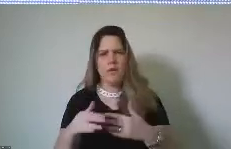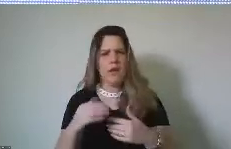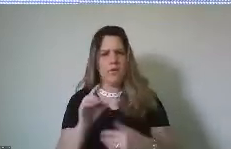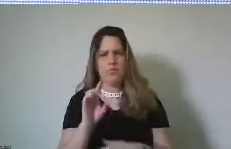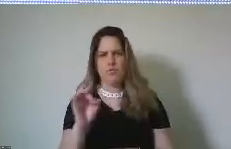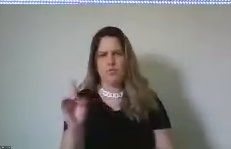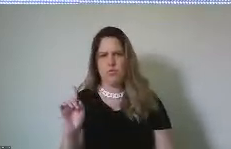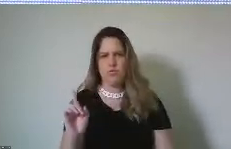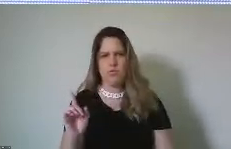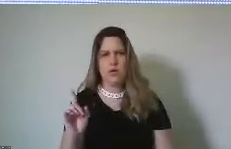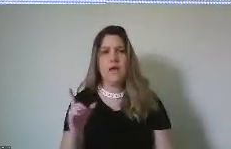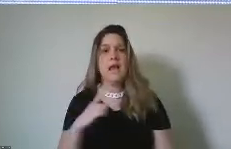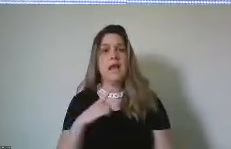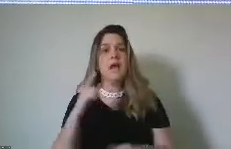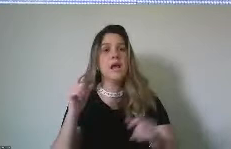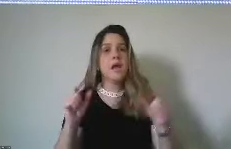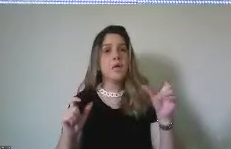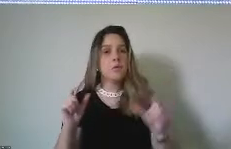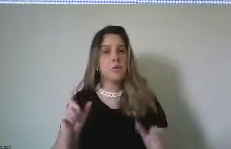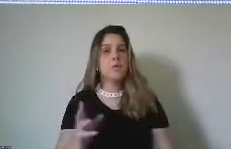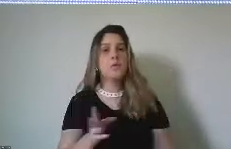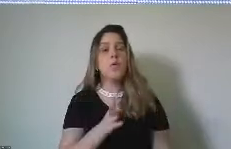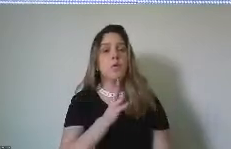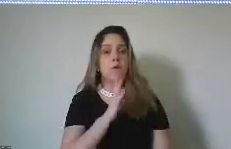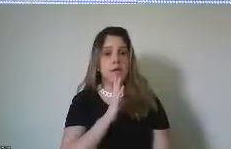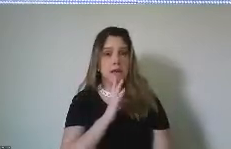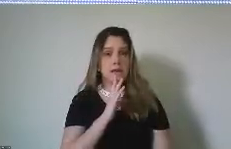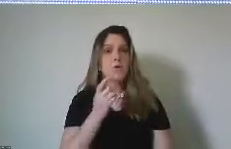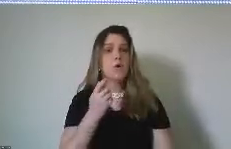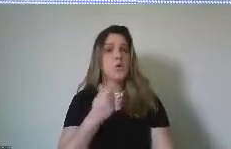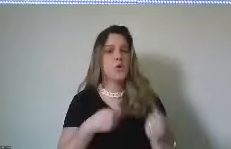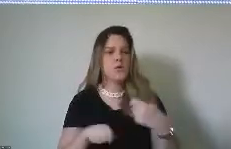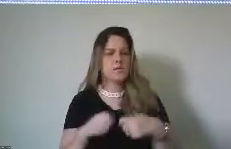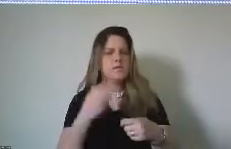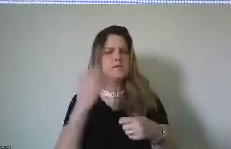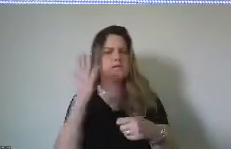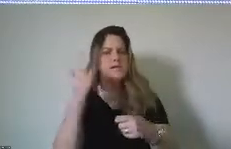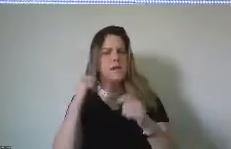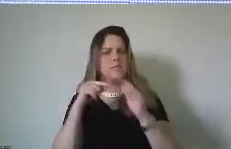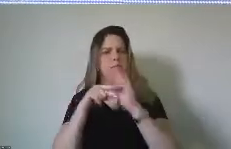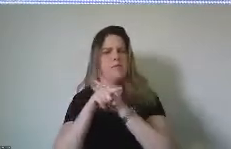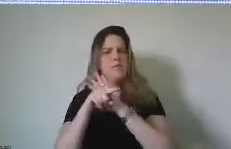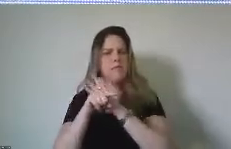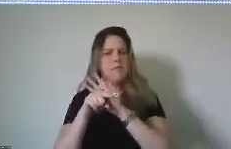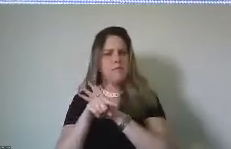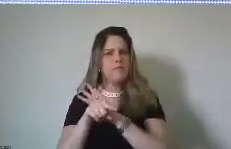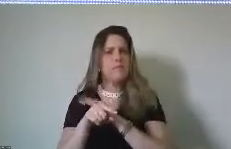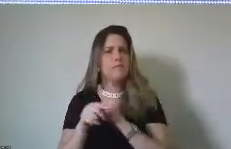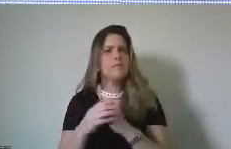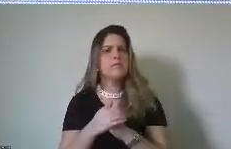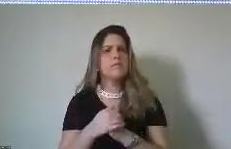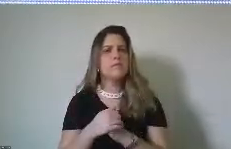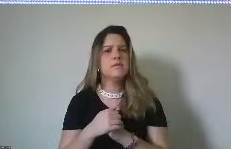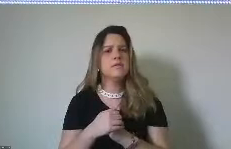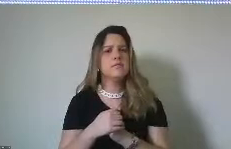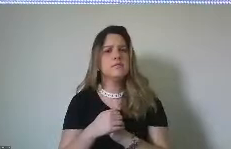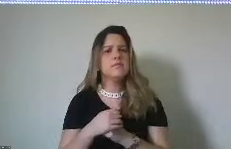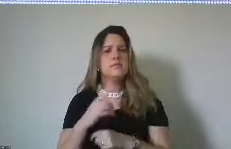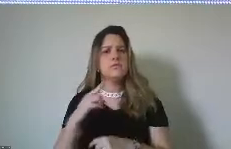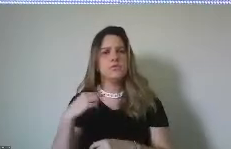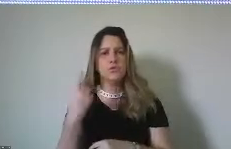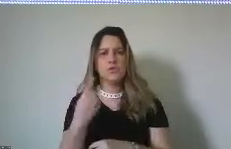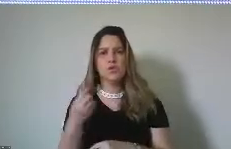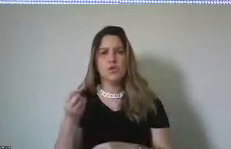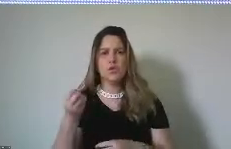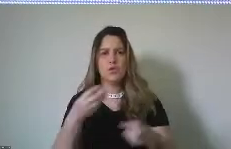é por mal alguém que conhece o negócio que sabe investir e que faz isso com excelência que inova todos os